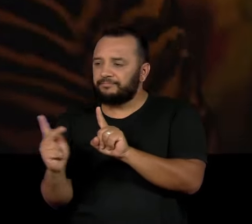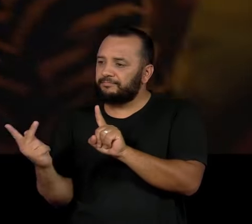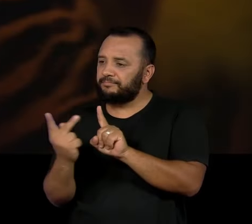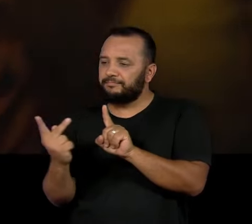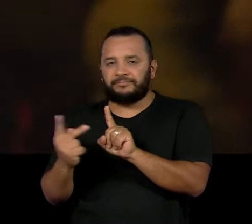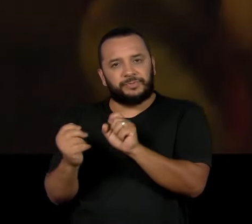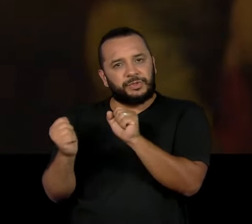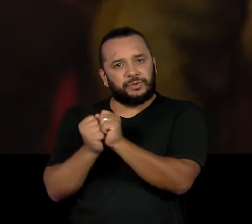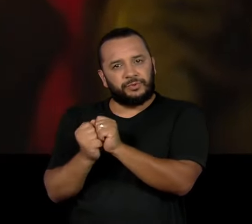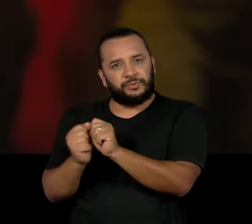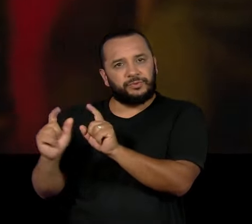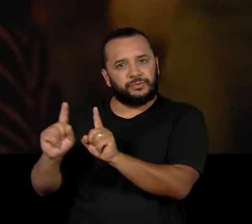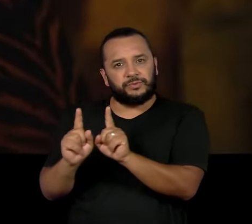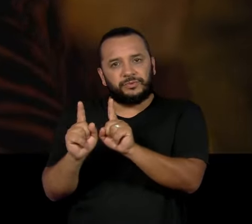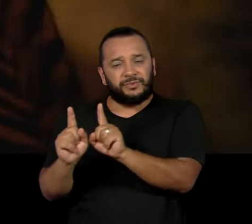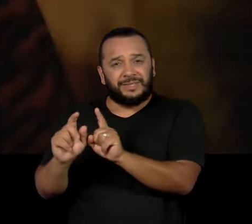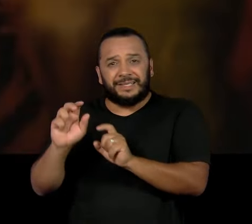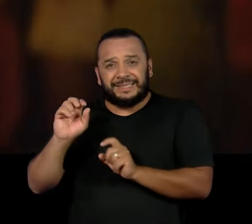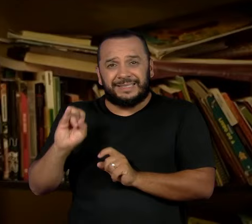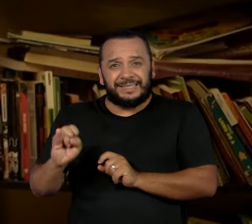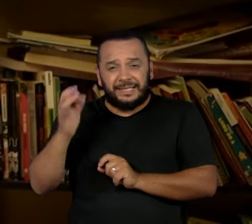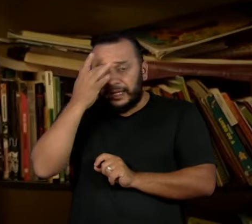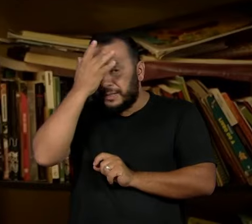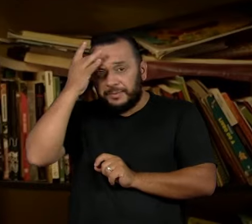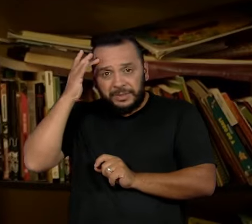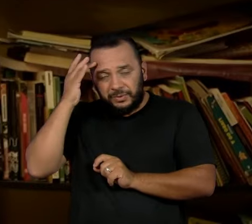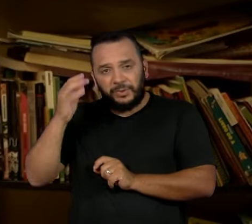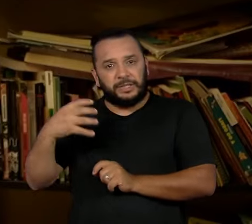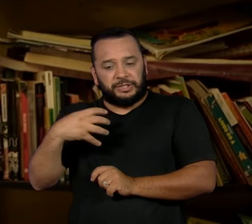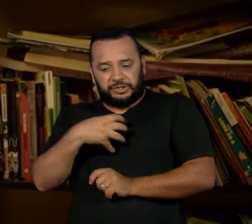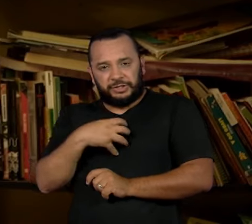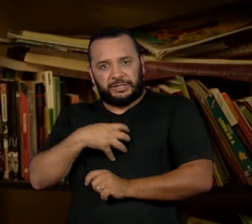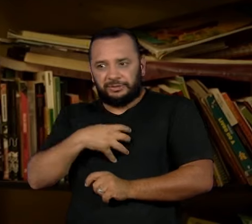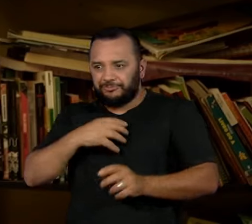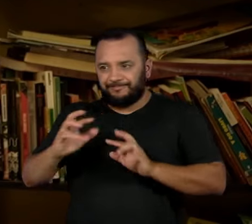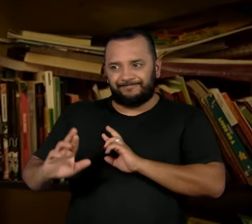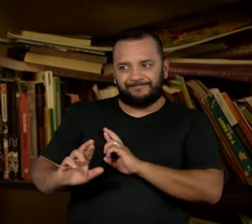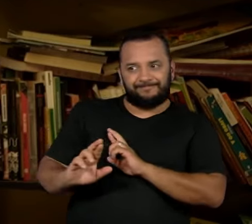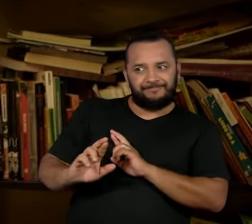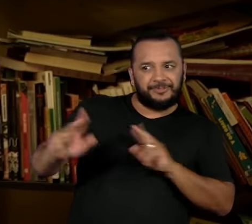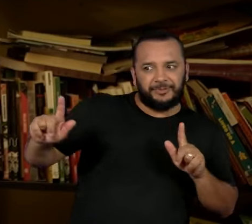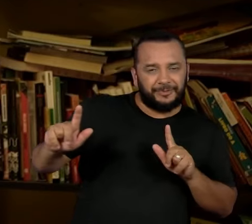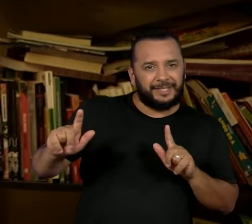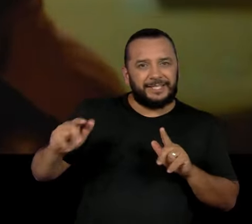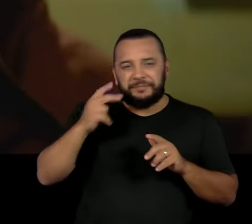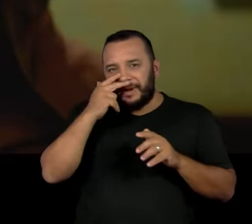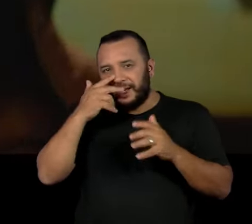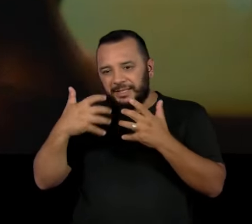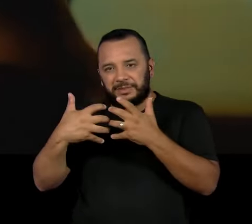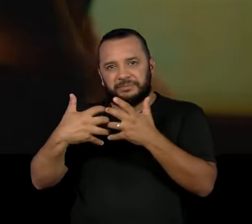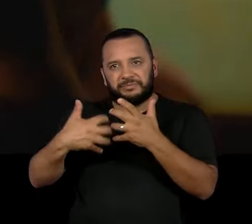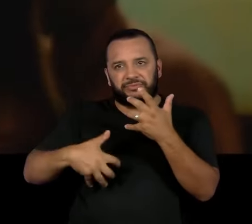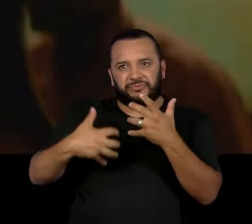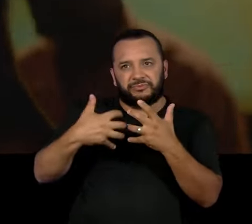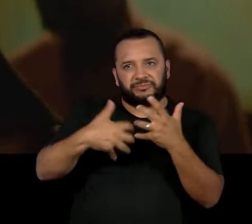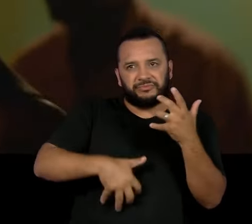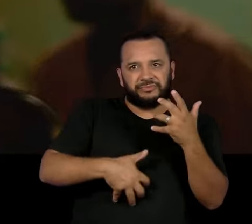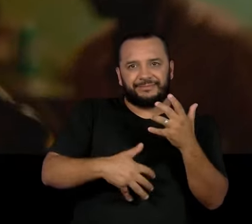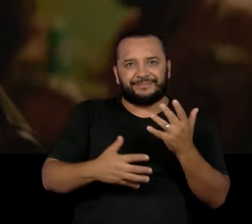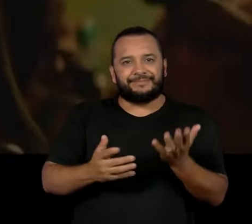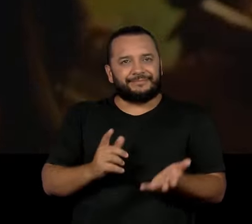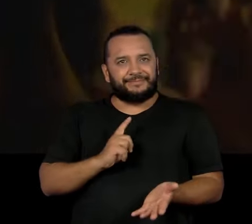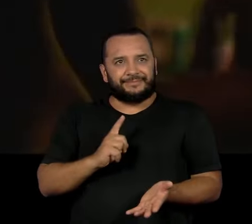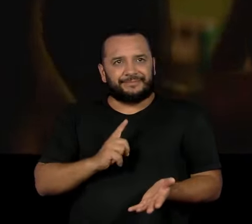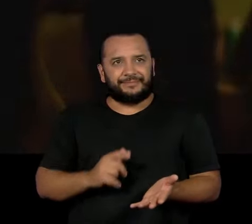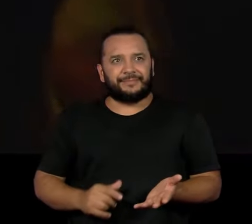têm biorritmos muito distintos, esse ajuste pode ser mais difícil. O que é uma relação amorosa? É